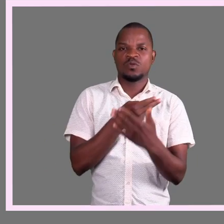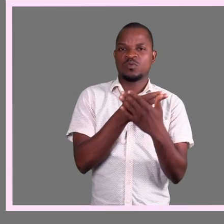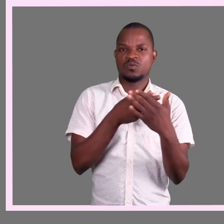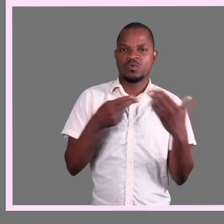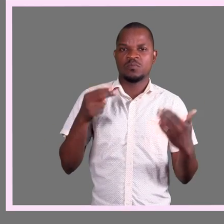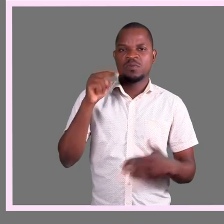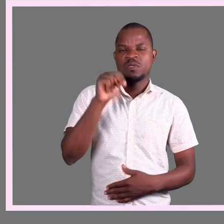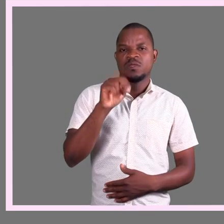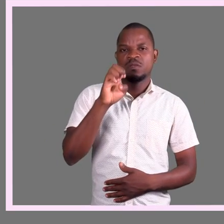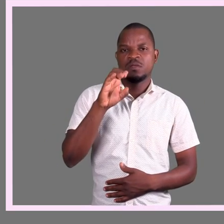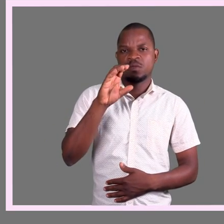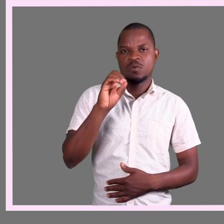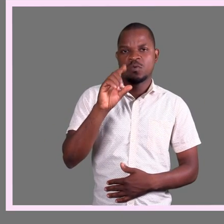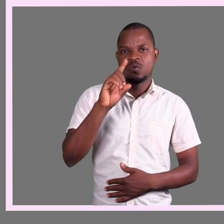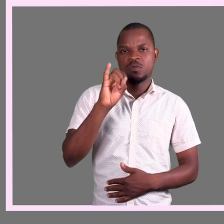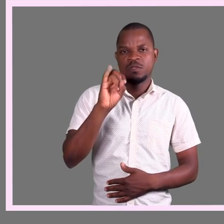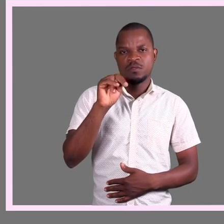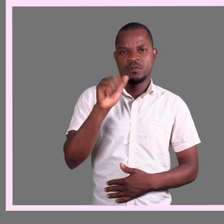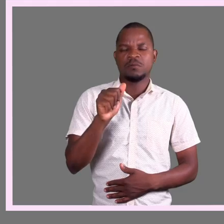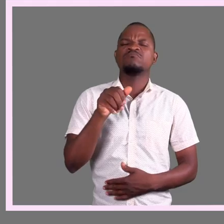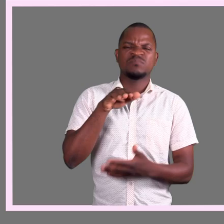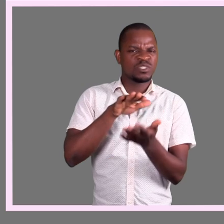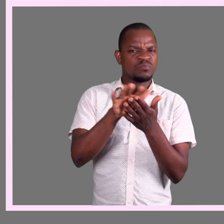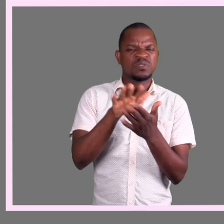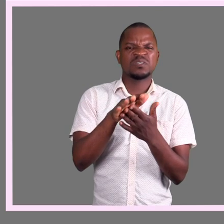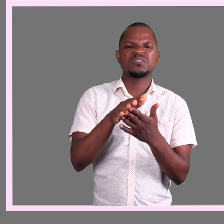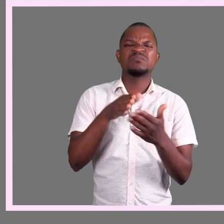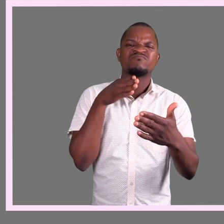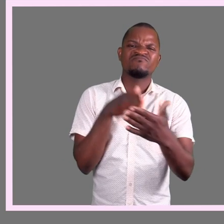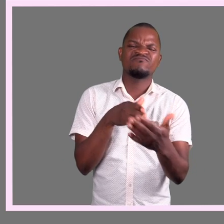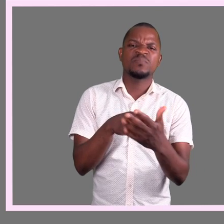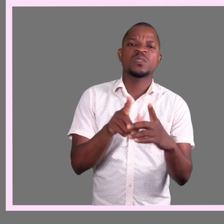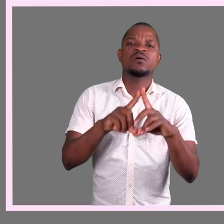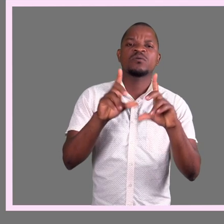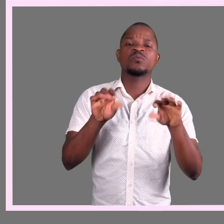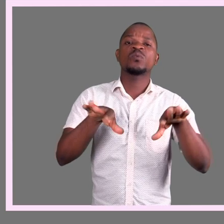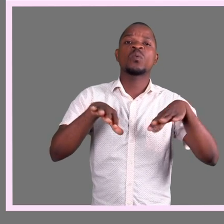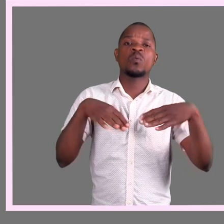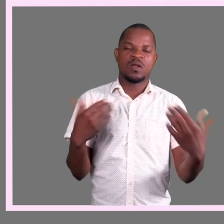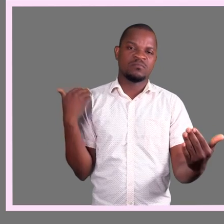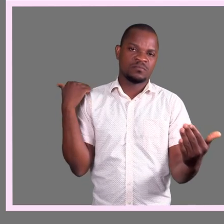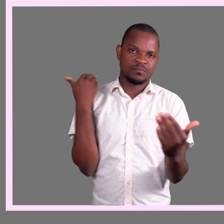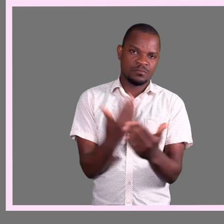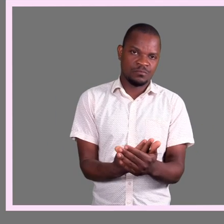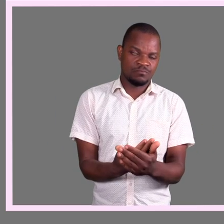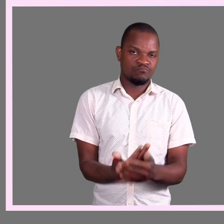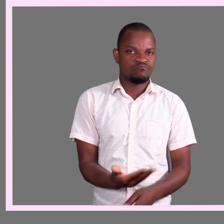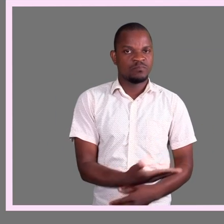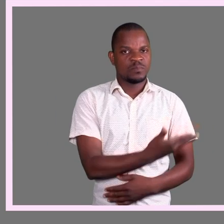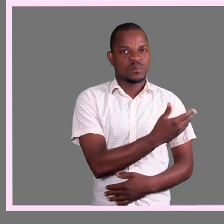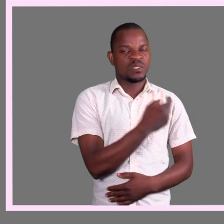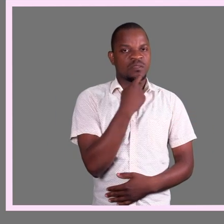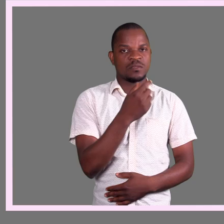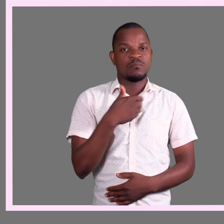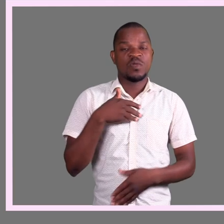dificuldades básicas por que tem passado. O meu filho vive de fraldas, primeiro ponto. Essa é a maior